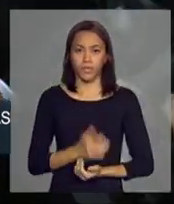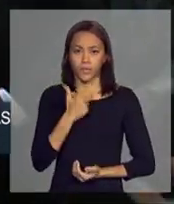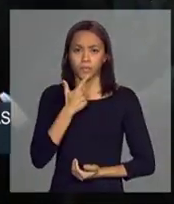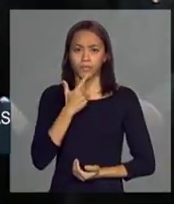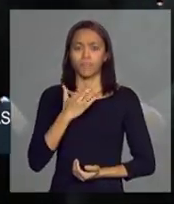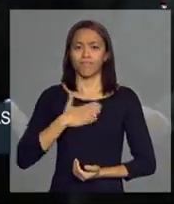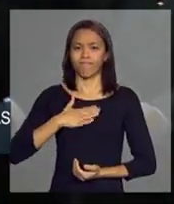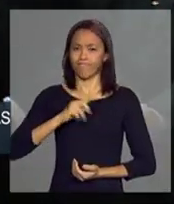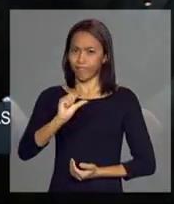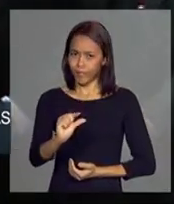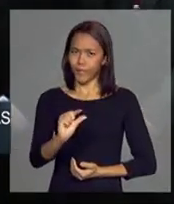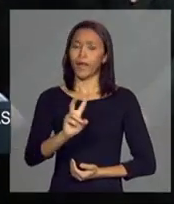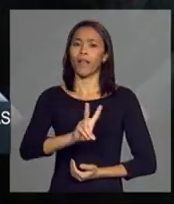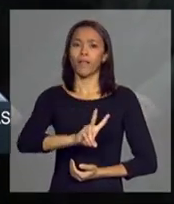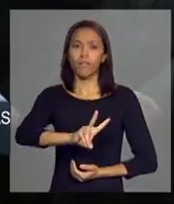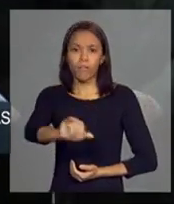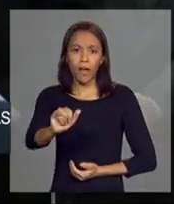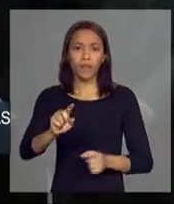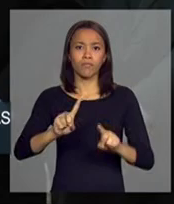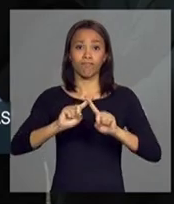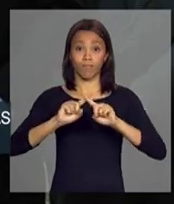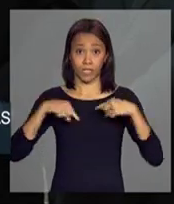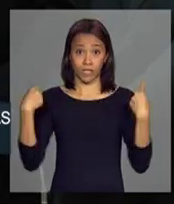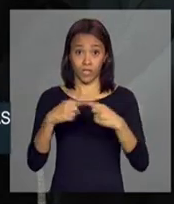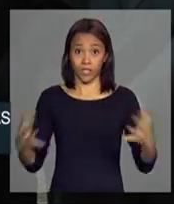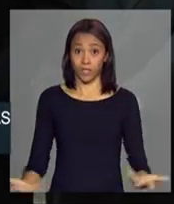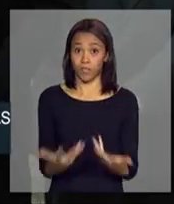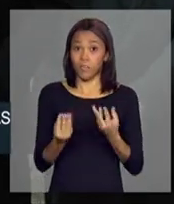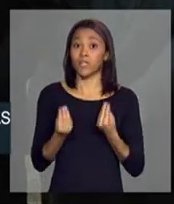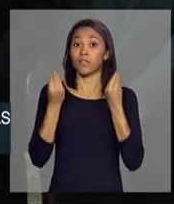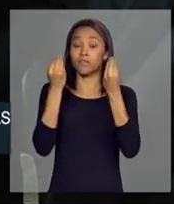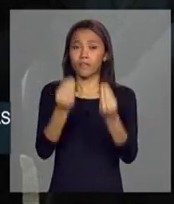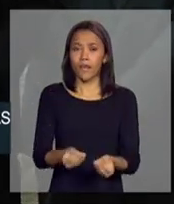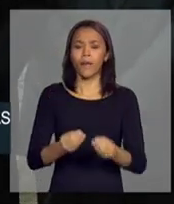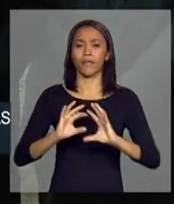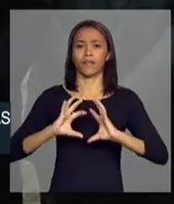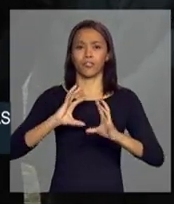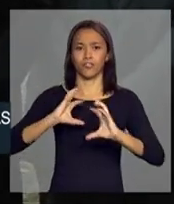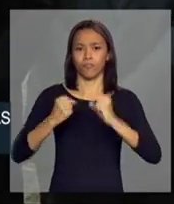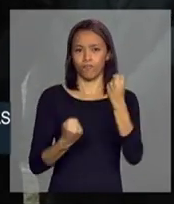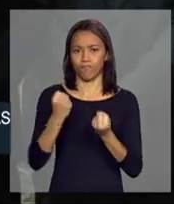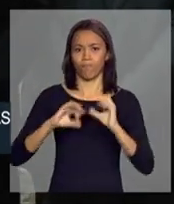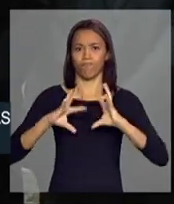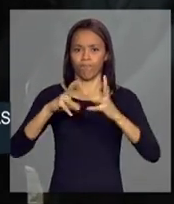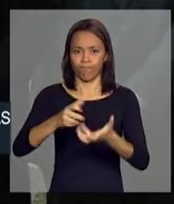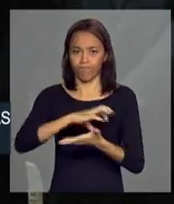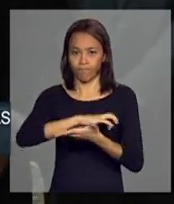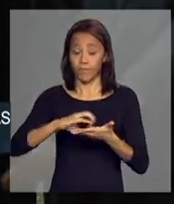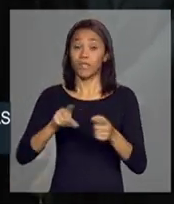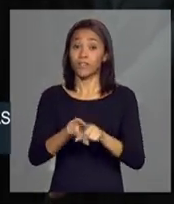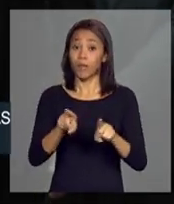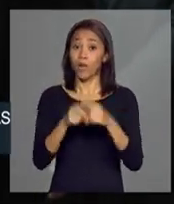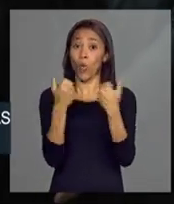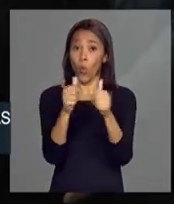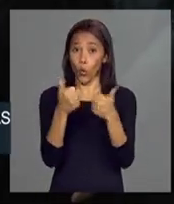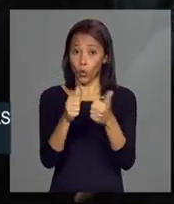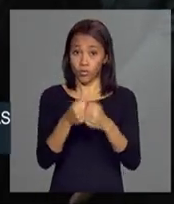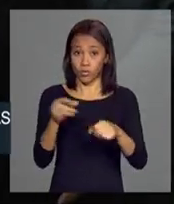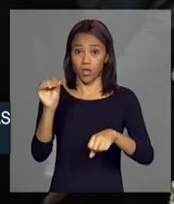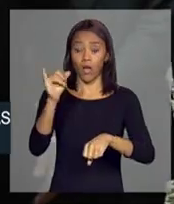pouco ela vai participar da cerimônia de entrega de máquinas e ônibus escolares a municípios do rio grande do